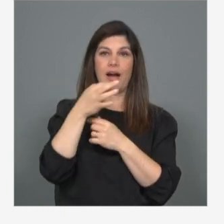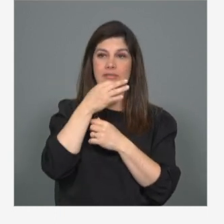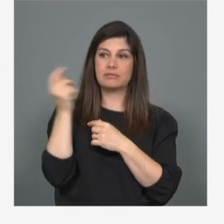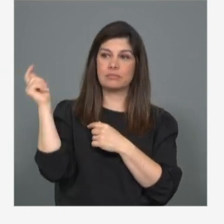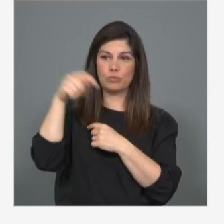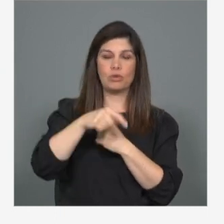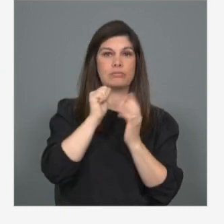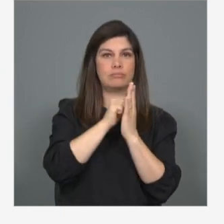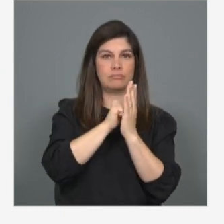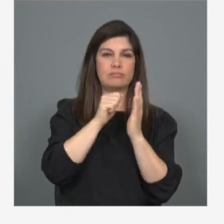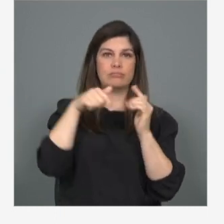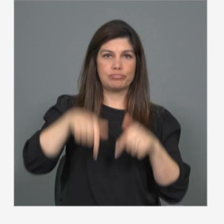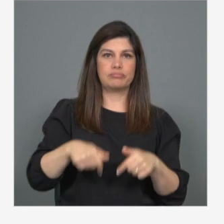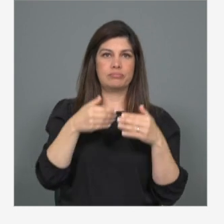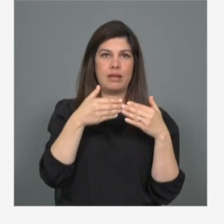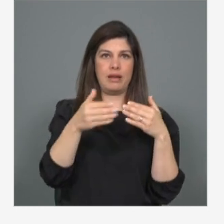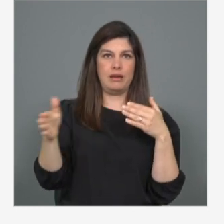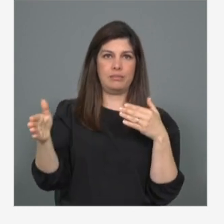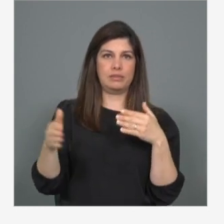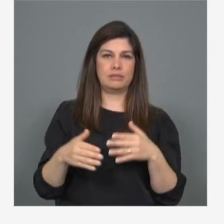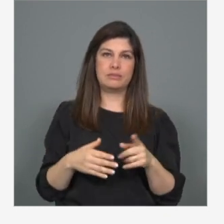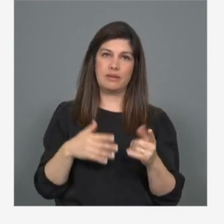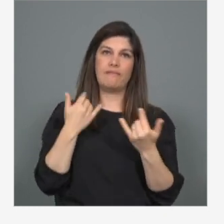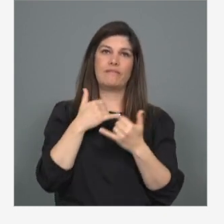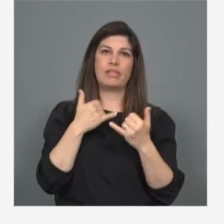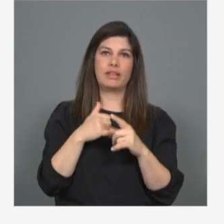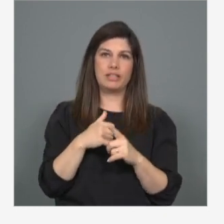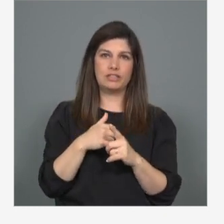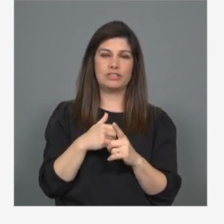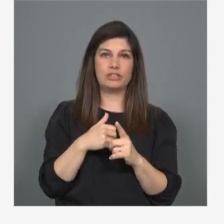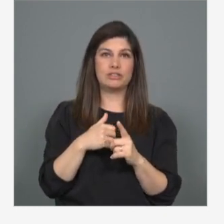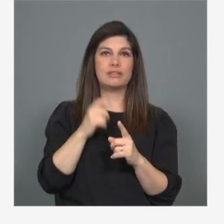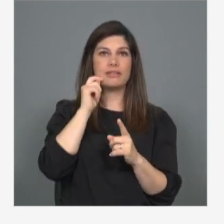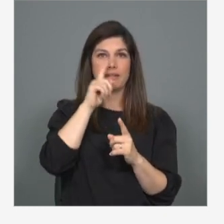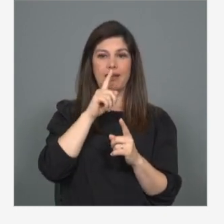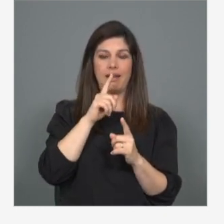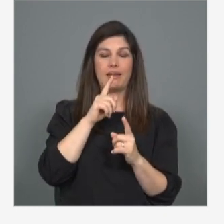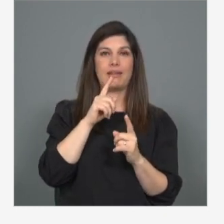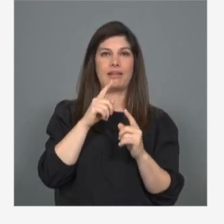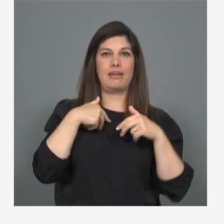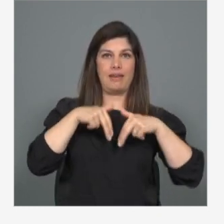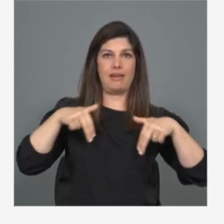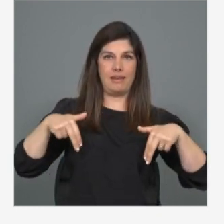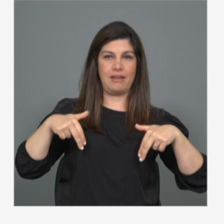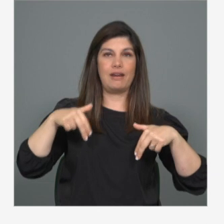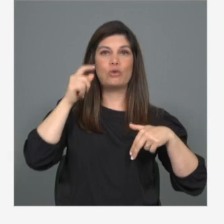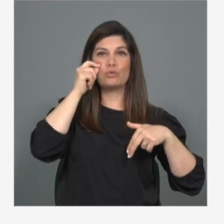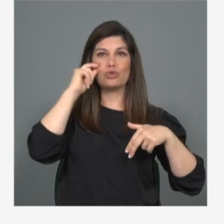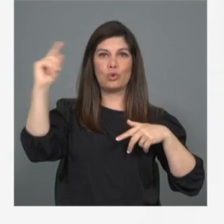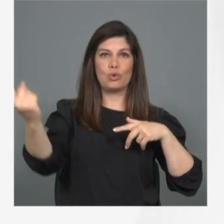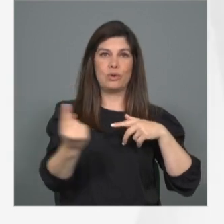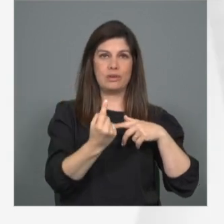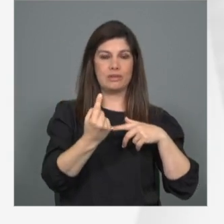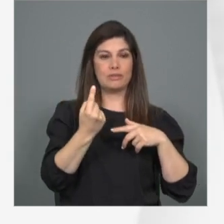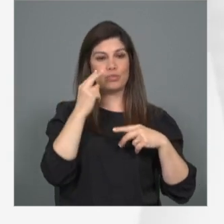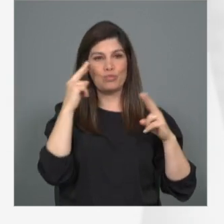bater. Felizes esses servos que o Senhor, ao chegar, encontrar vigilantes. Em verdade